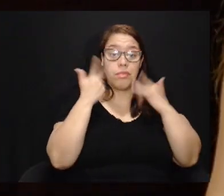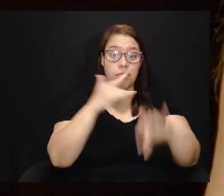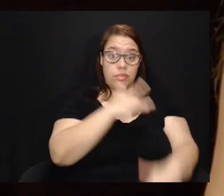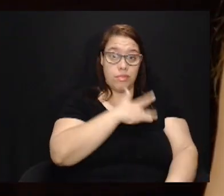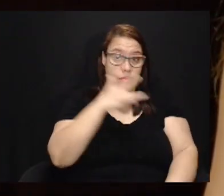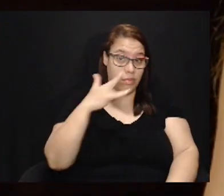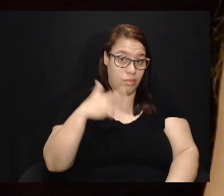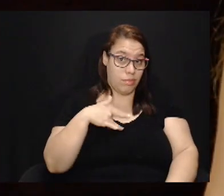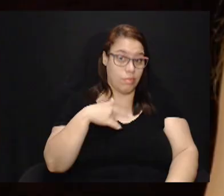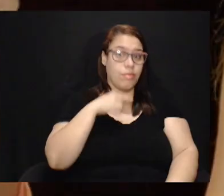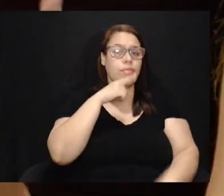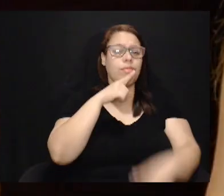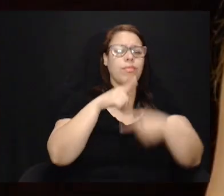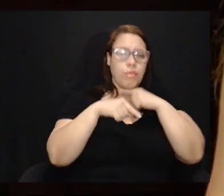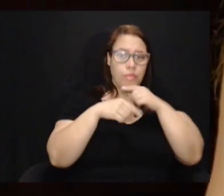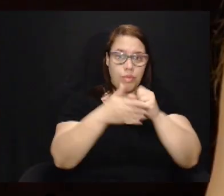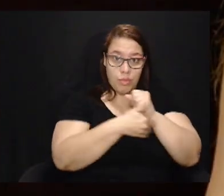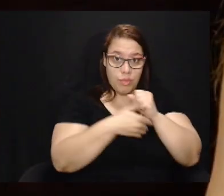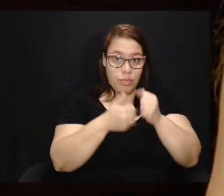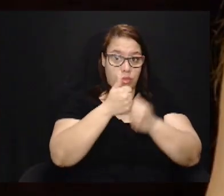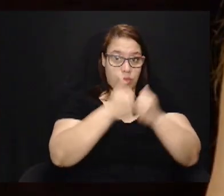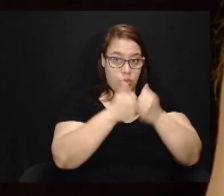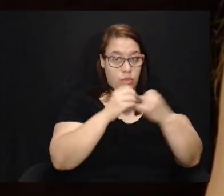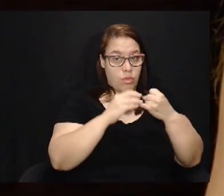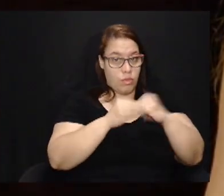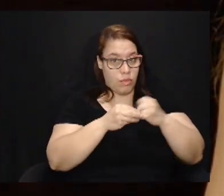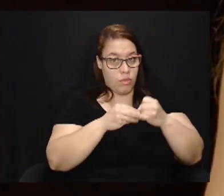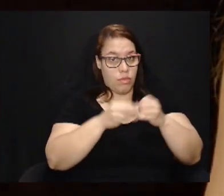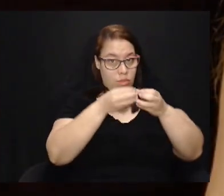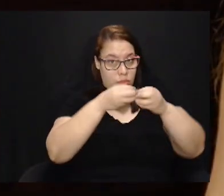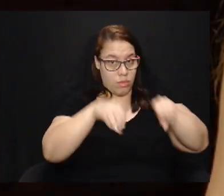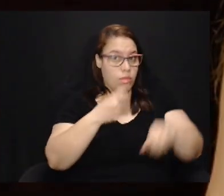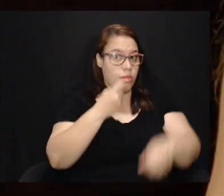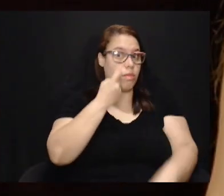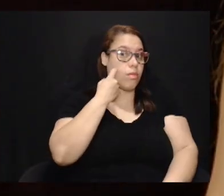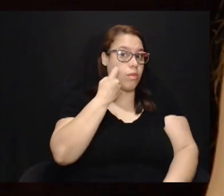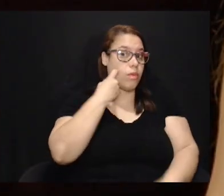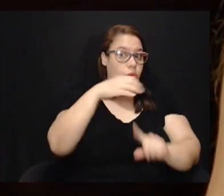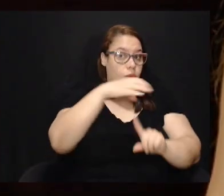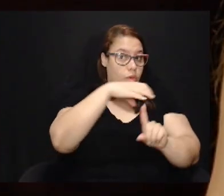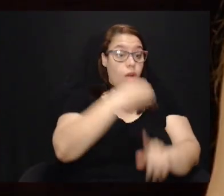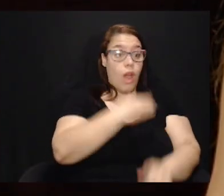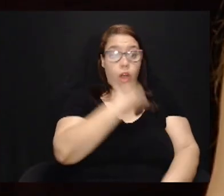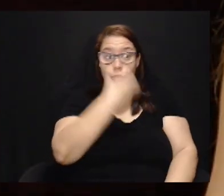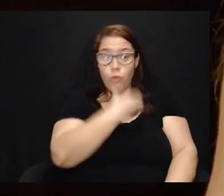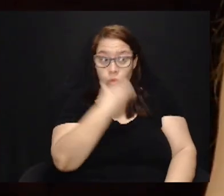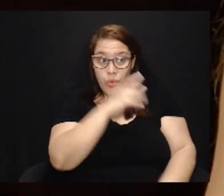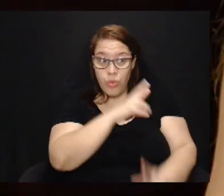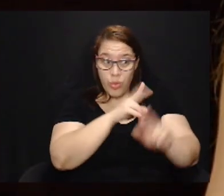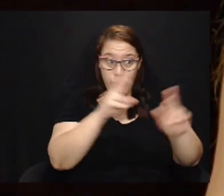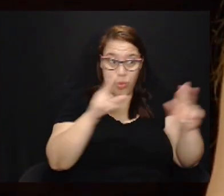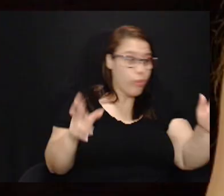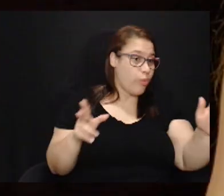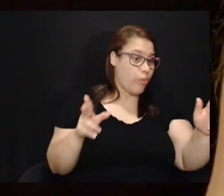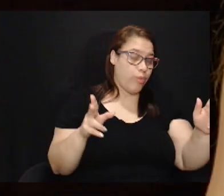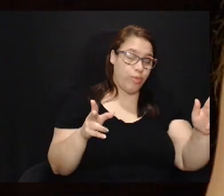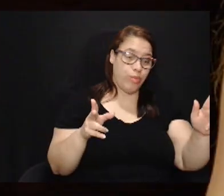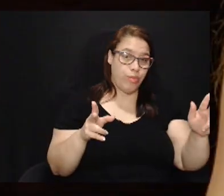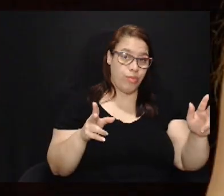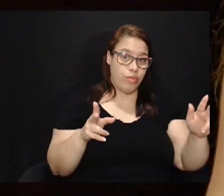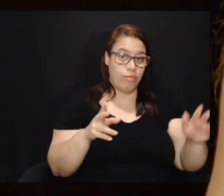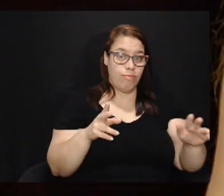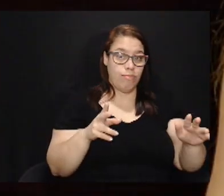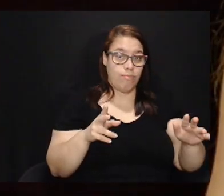dúvida, a base, né? O arroz, feijão, o ovo, a carne, o peixe, a feira, a fruta. eles são alimentos extremamente